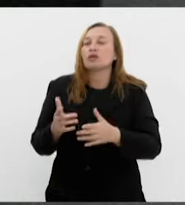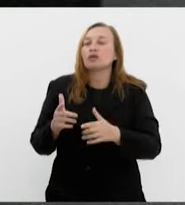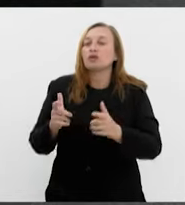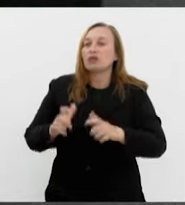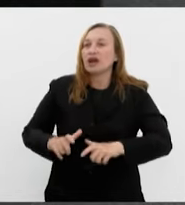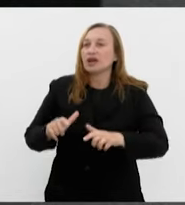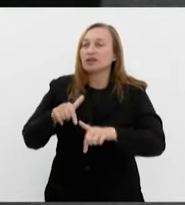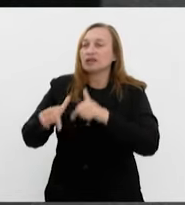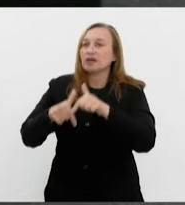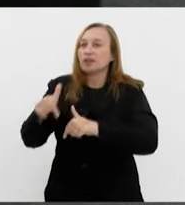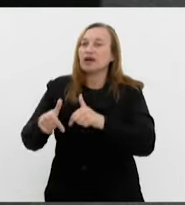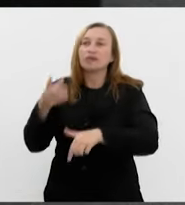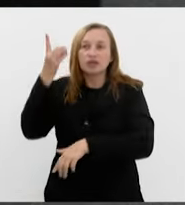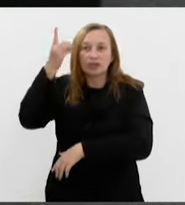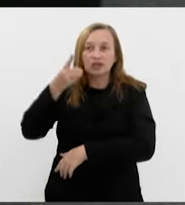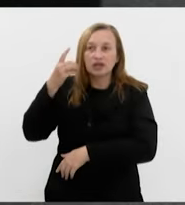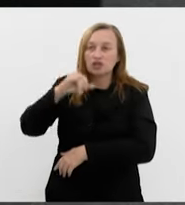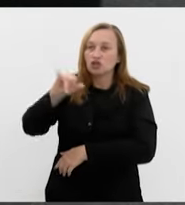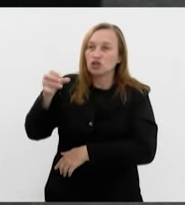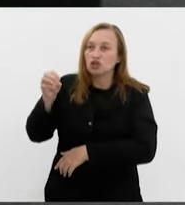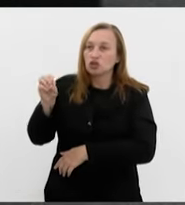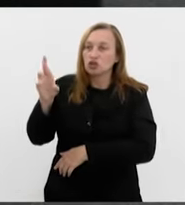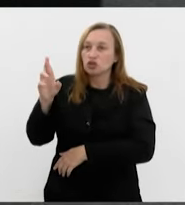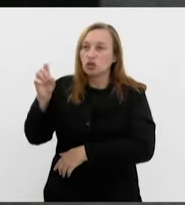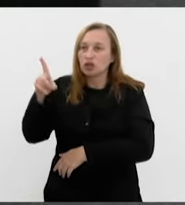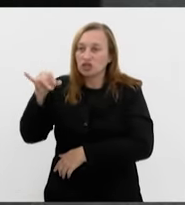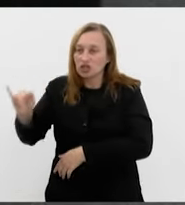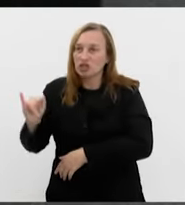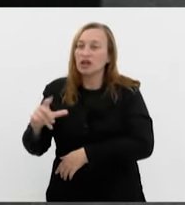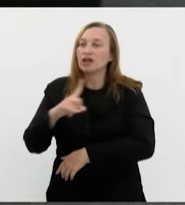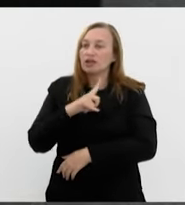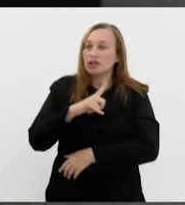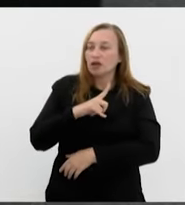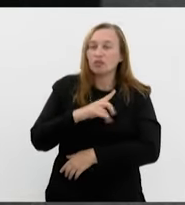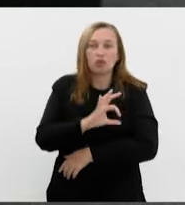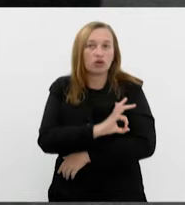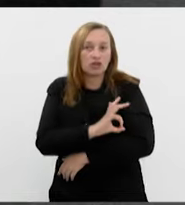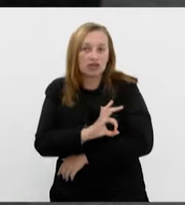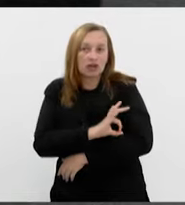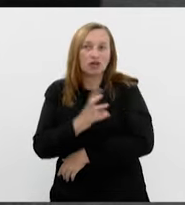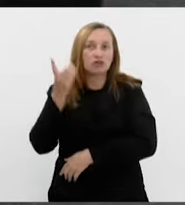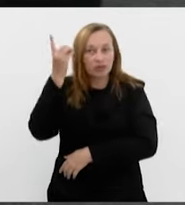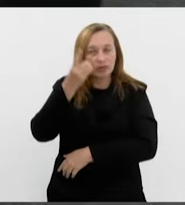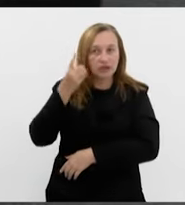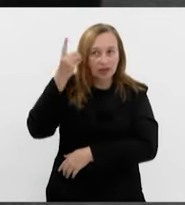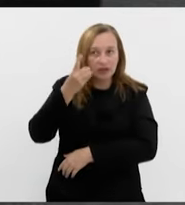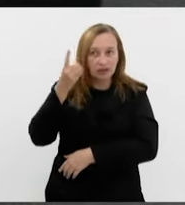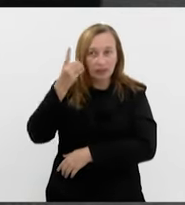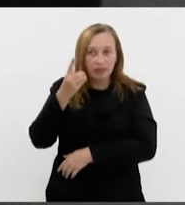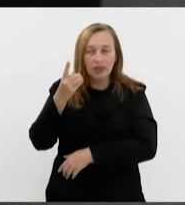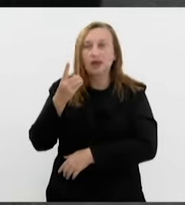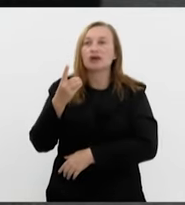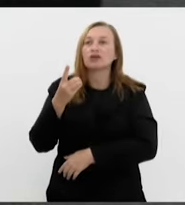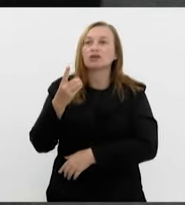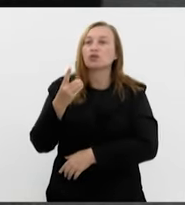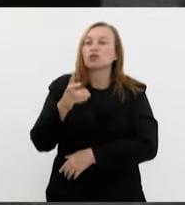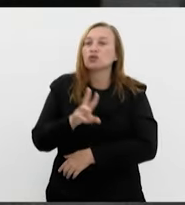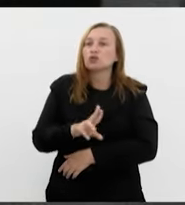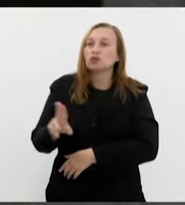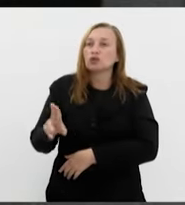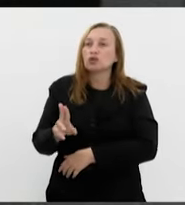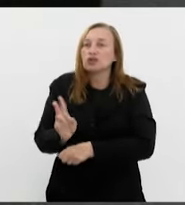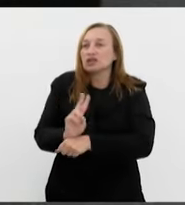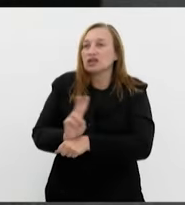quem não sabe, inclusive, temos ali um policial, deputados, lotado e nomeado no